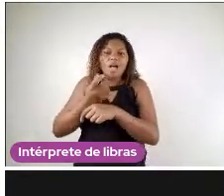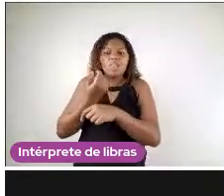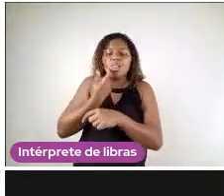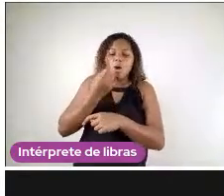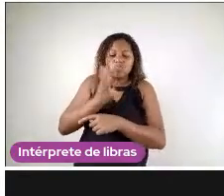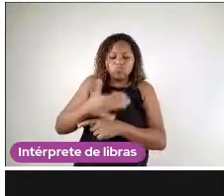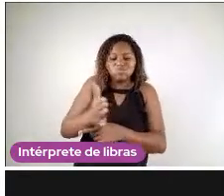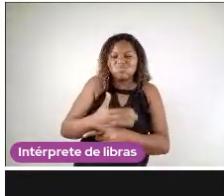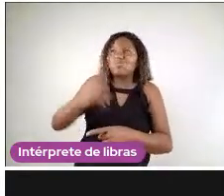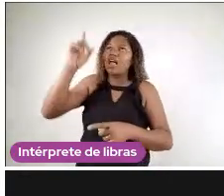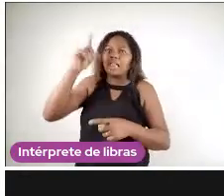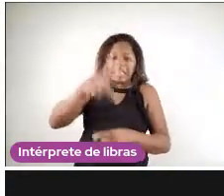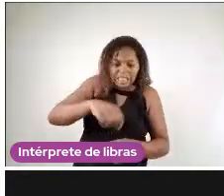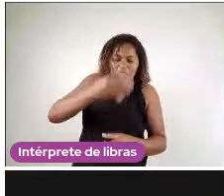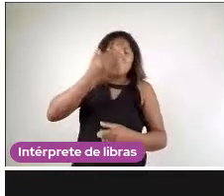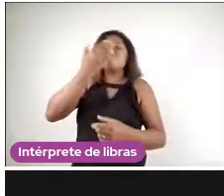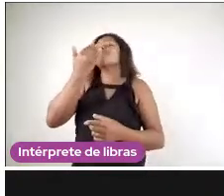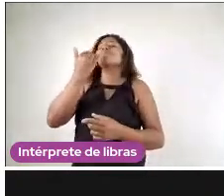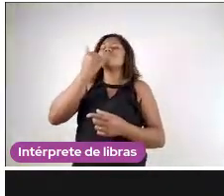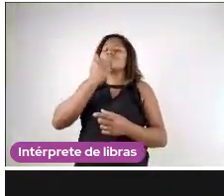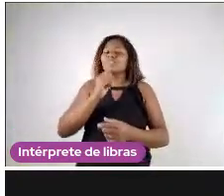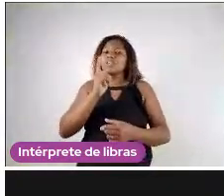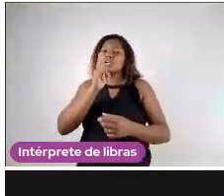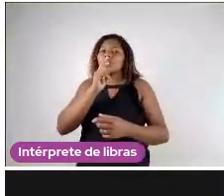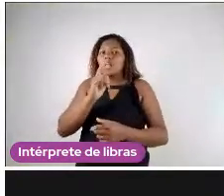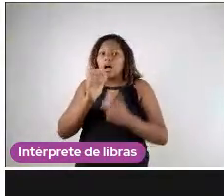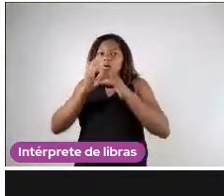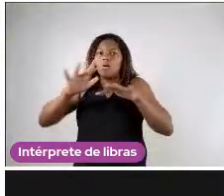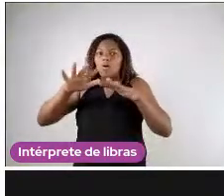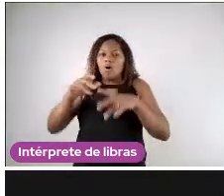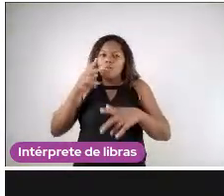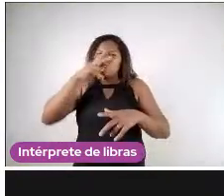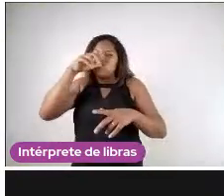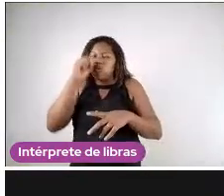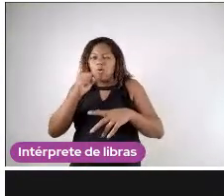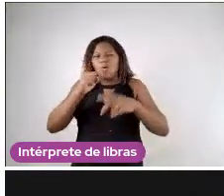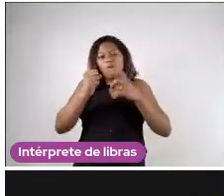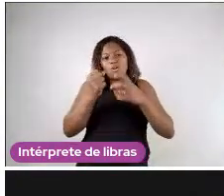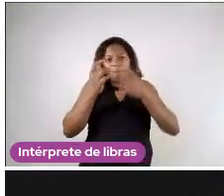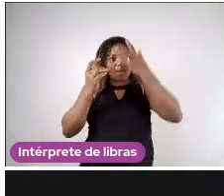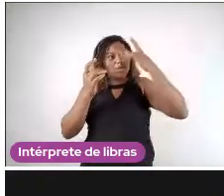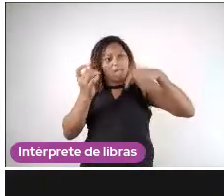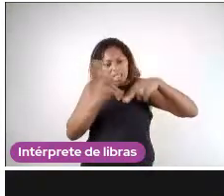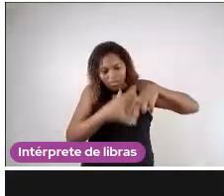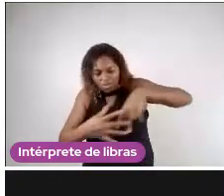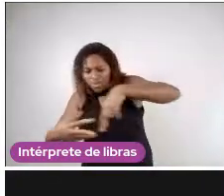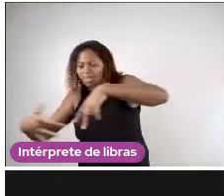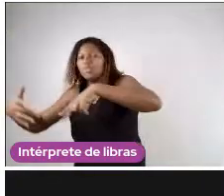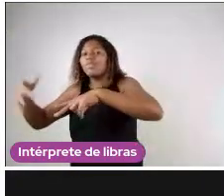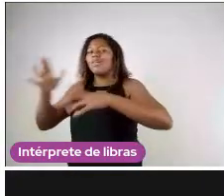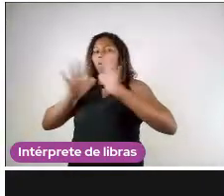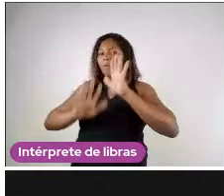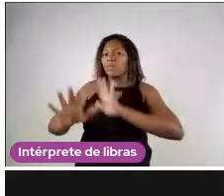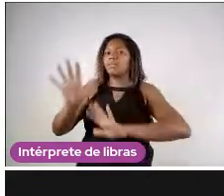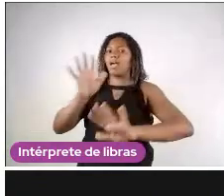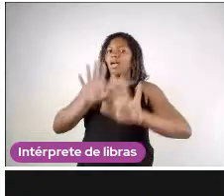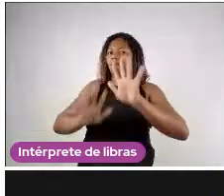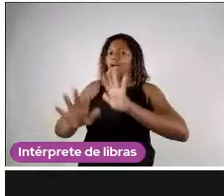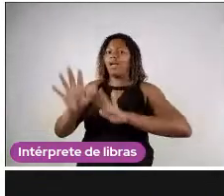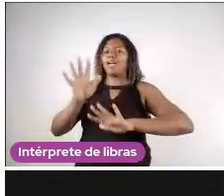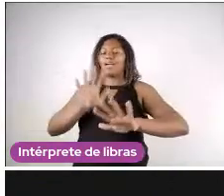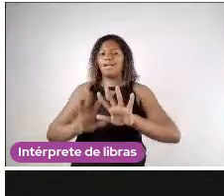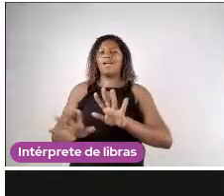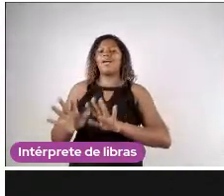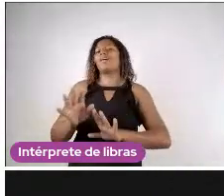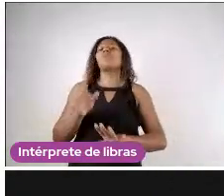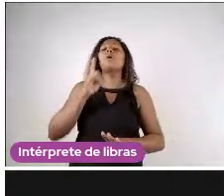Tua correnteza, tome cuidado que hoje tá levando gente. Tome cuidado que hoje tá levando gente. Tome cuidado que hoje tá